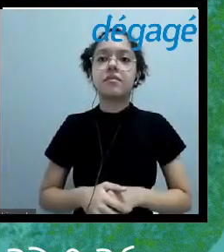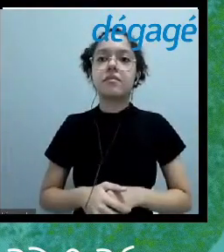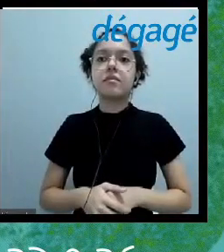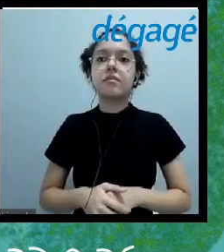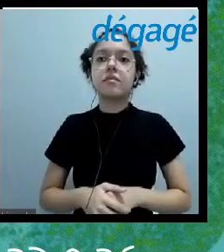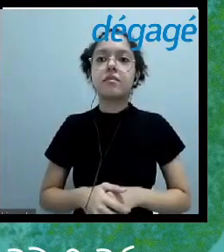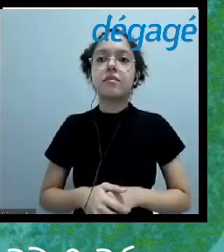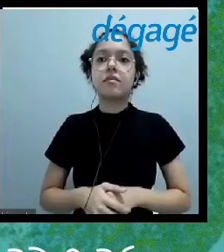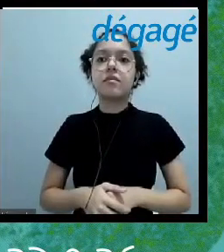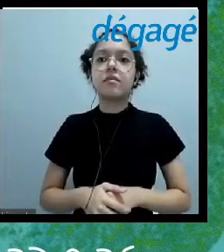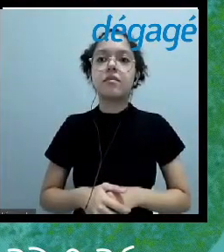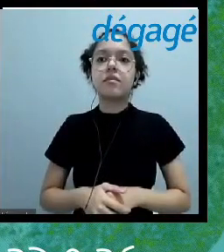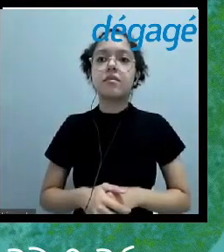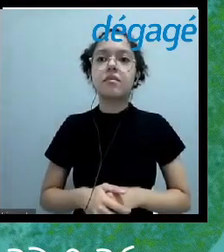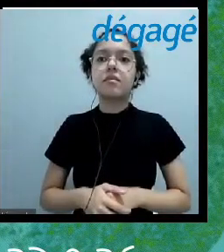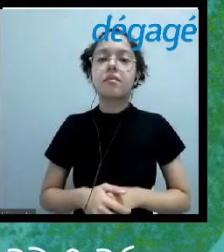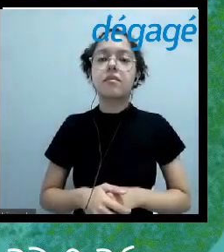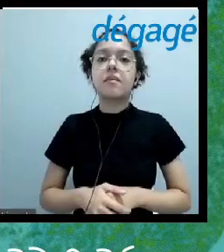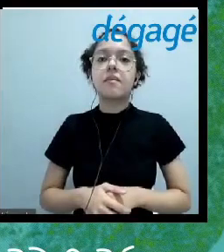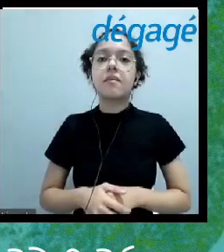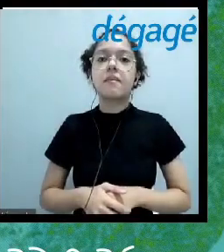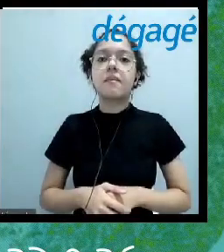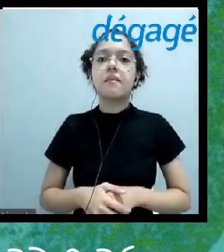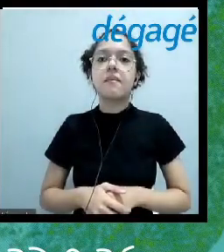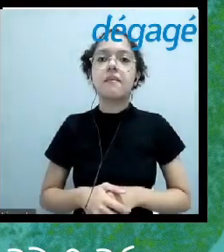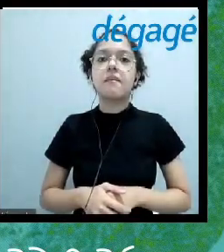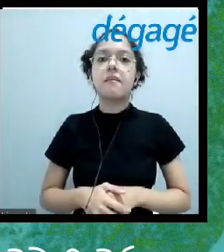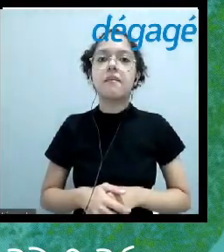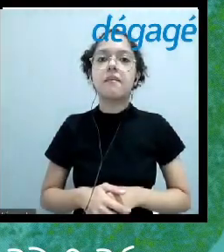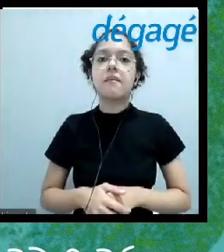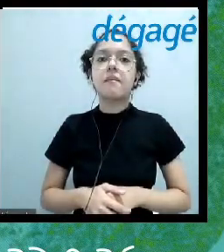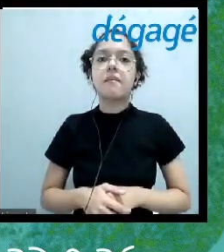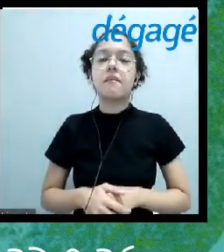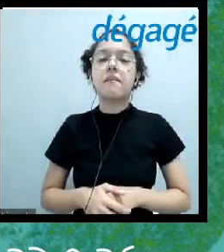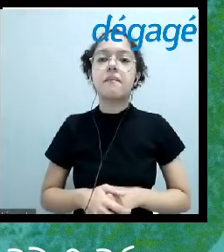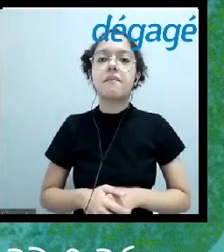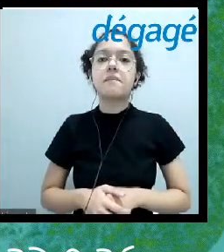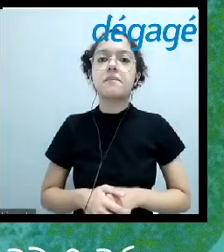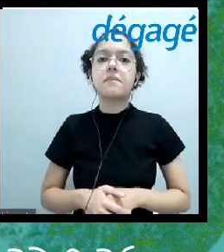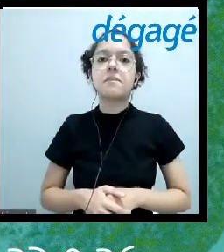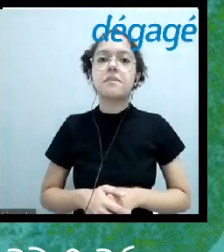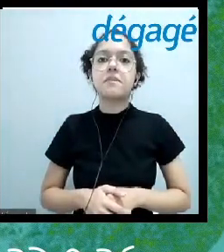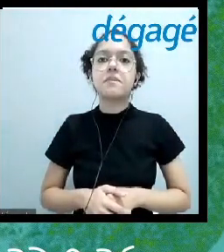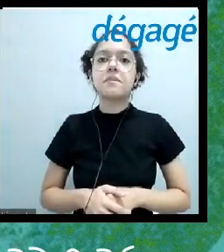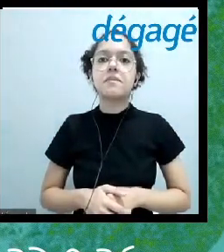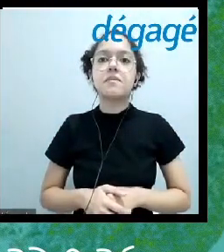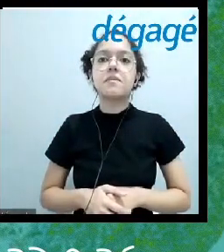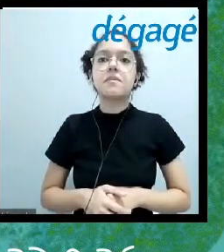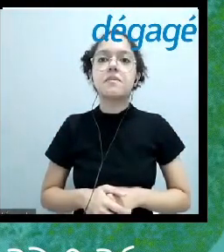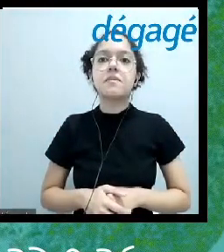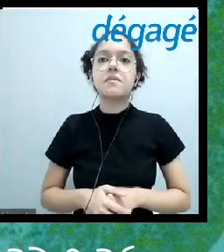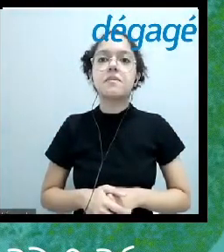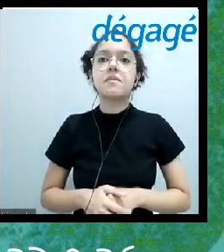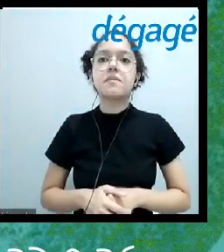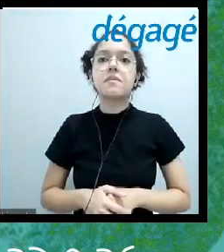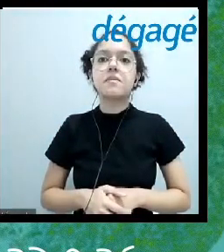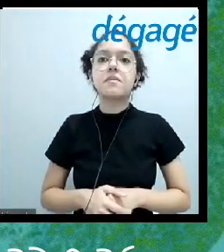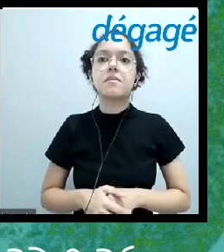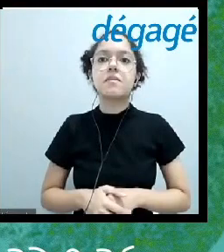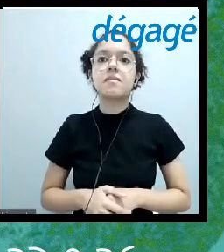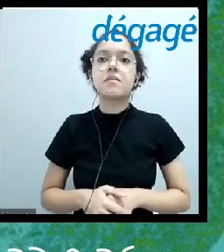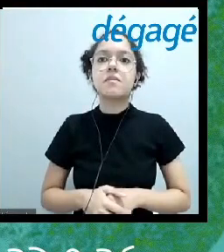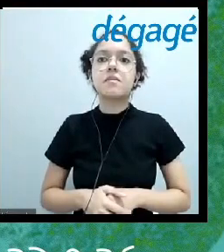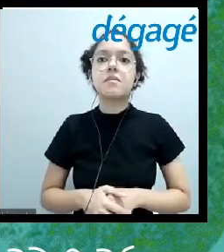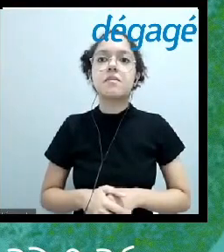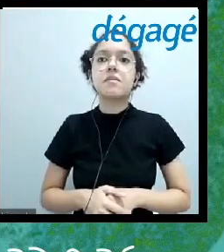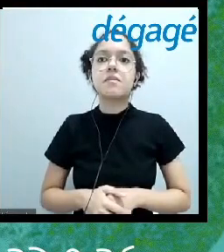a psicanálise tem muito que ensinar, como se fosse isso. Não, mas é... Dentro da psicologia já existe um pouco isso, assim, comportamental, ver a psicanálise